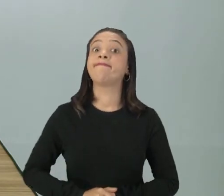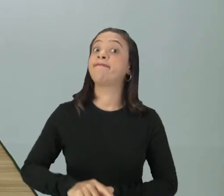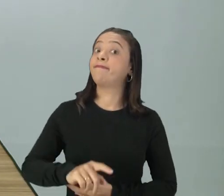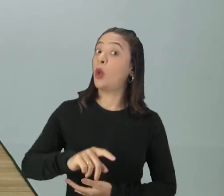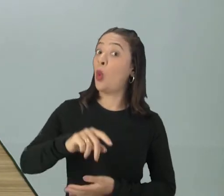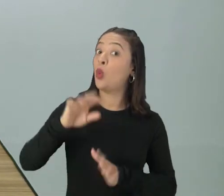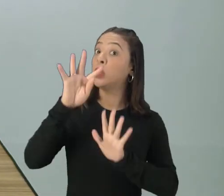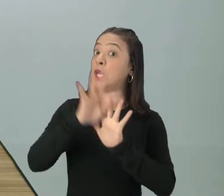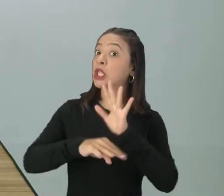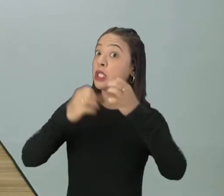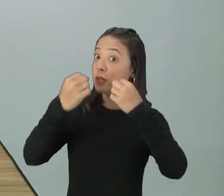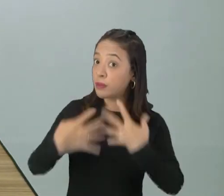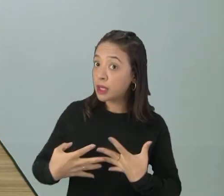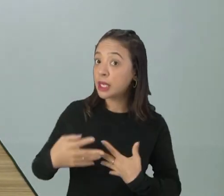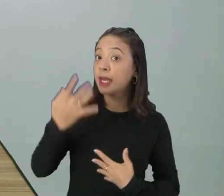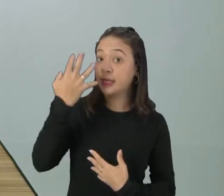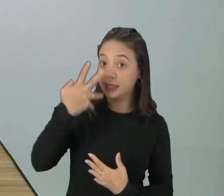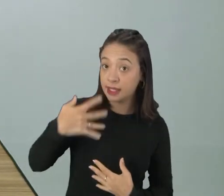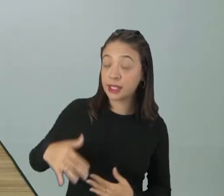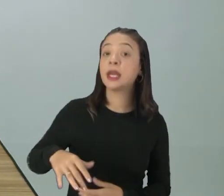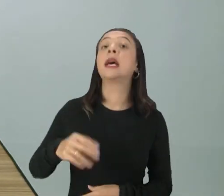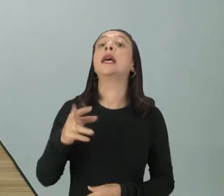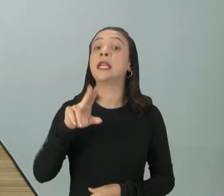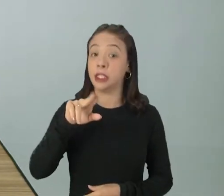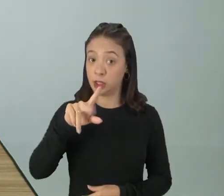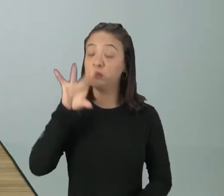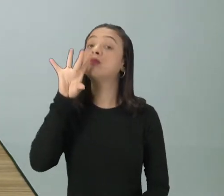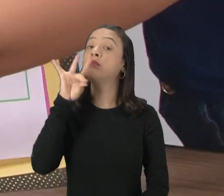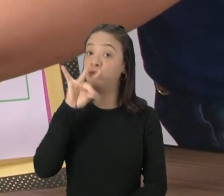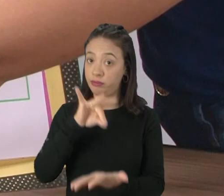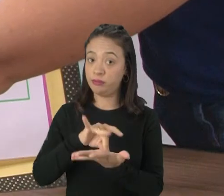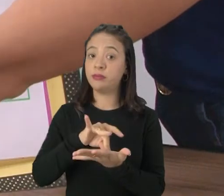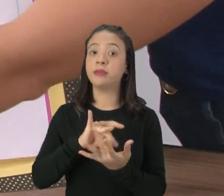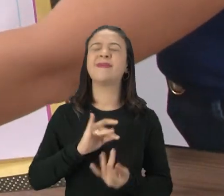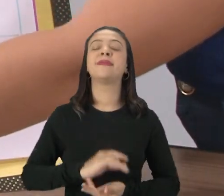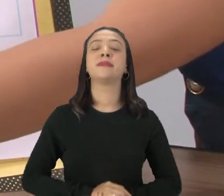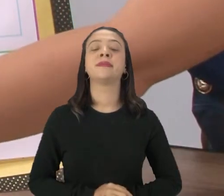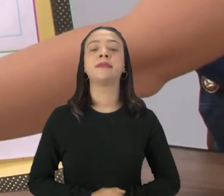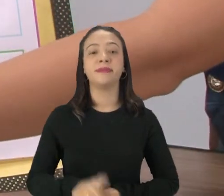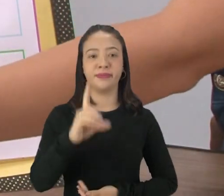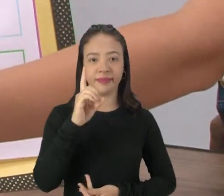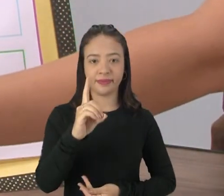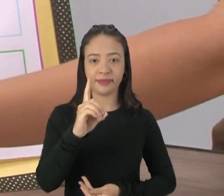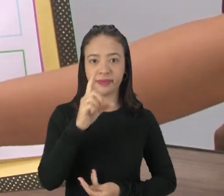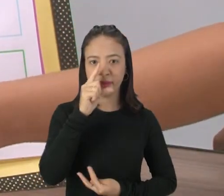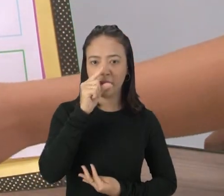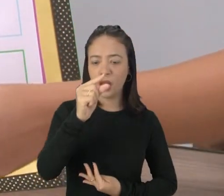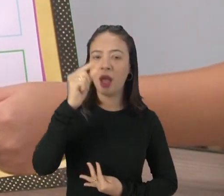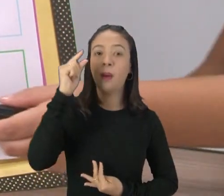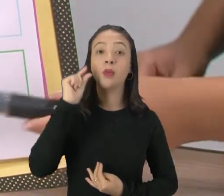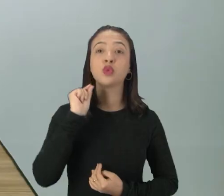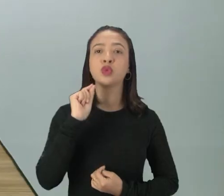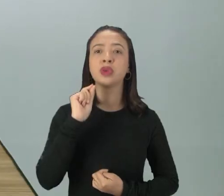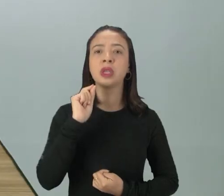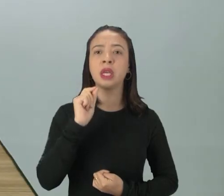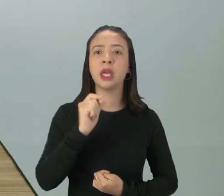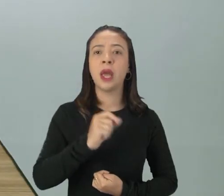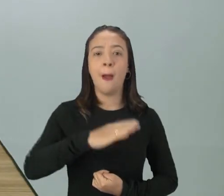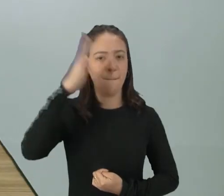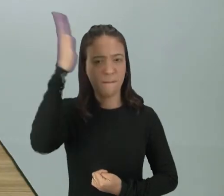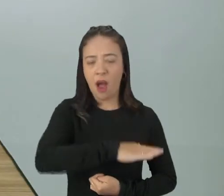crianças eram sim irmãos. João e Maria eram irmãos. D. A bruxa não era